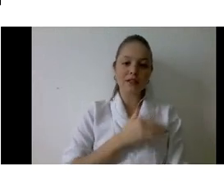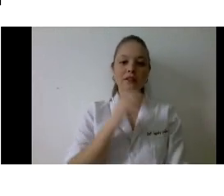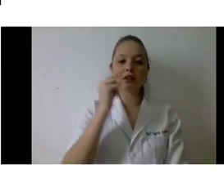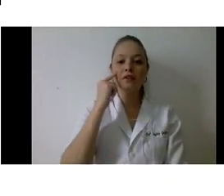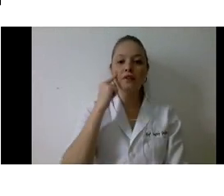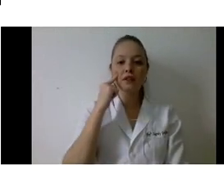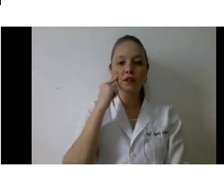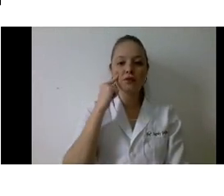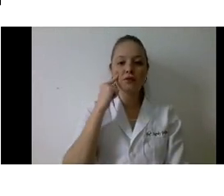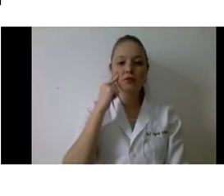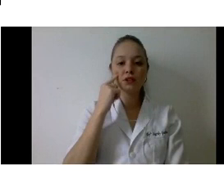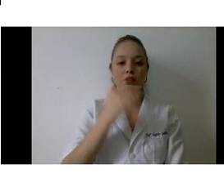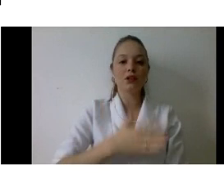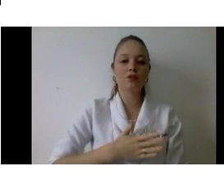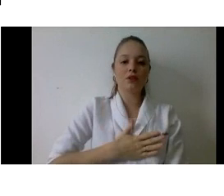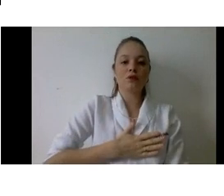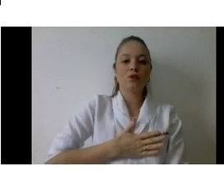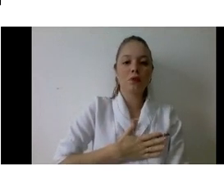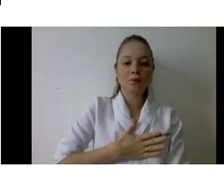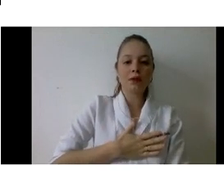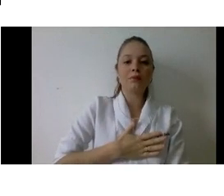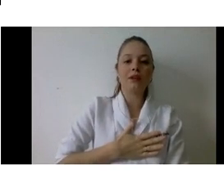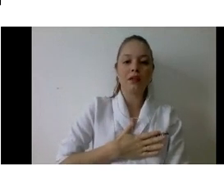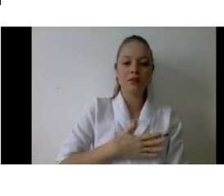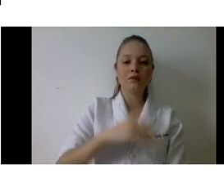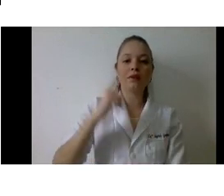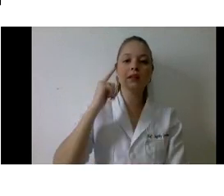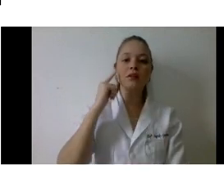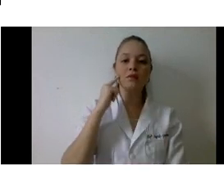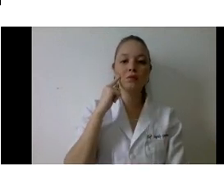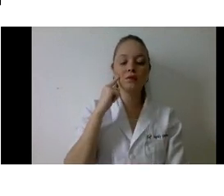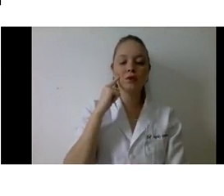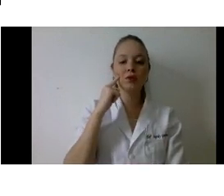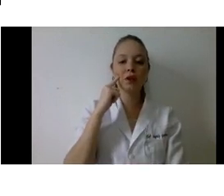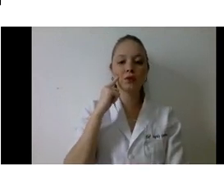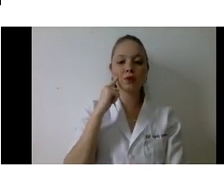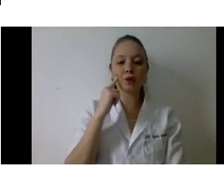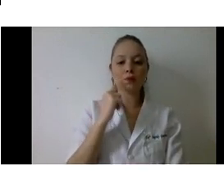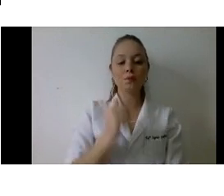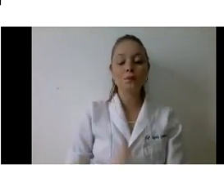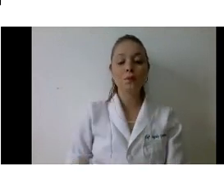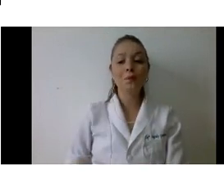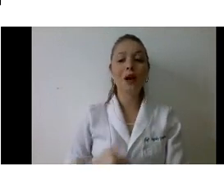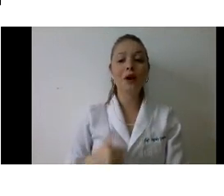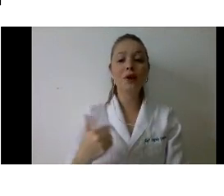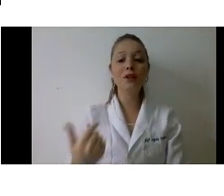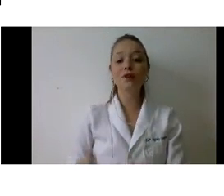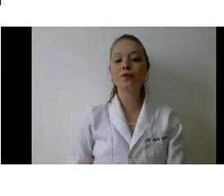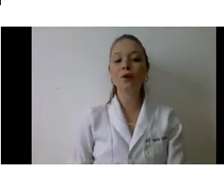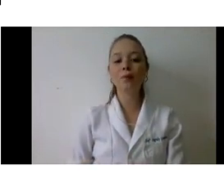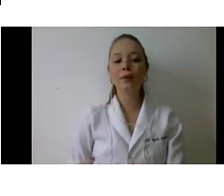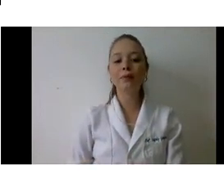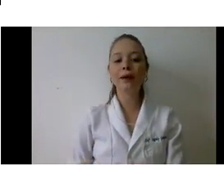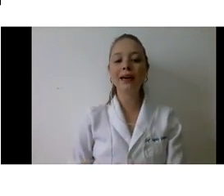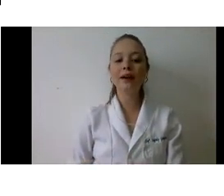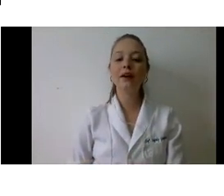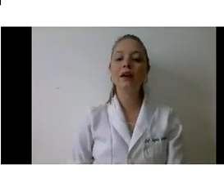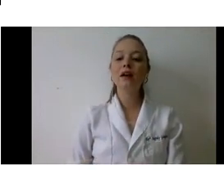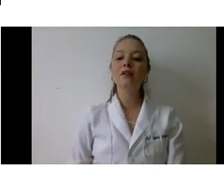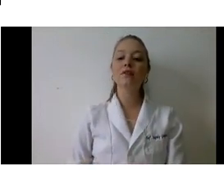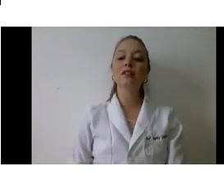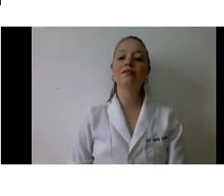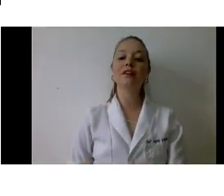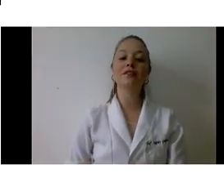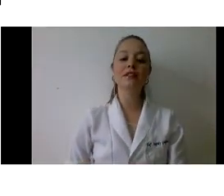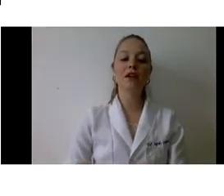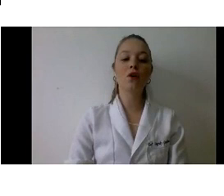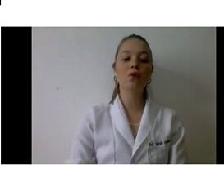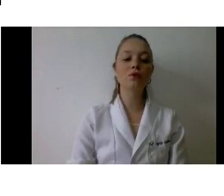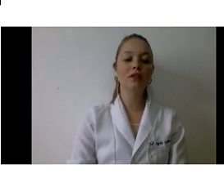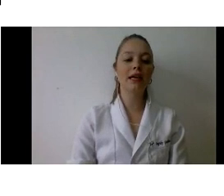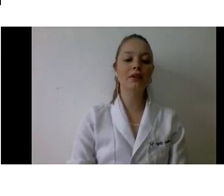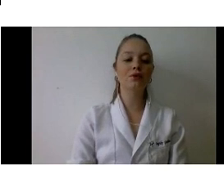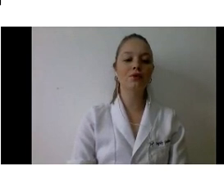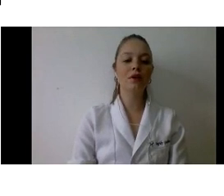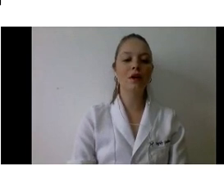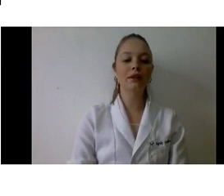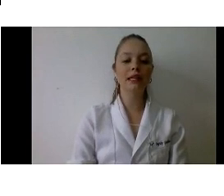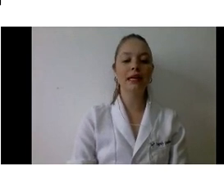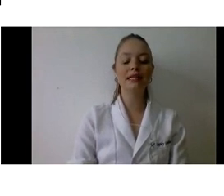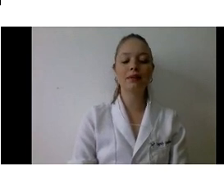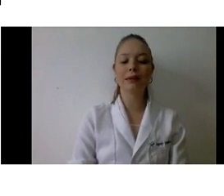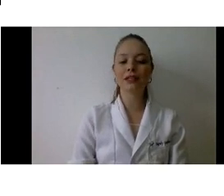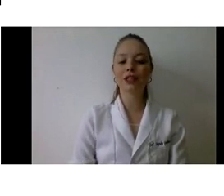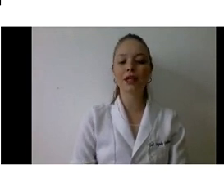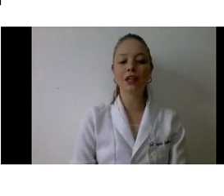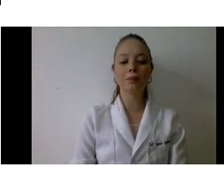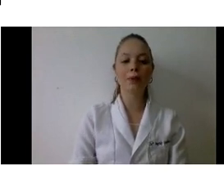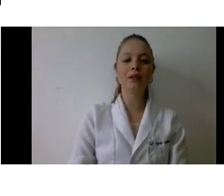15 vezes e fazer 2 ventilações. Comprime 15 vezes, 2 ventilações. Agora, se for um bebê, você vai fazer com os dedos,